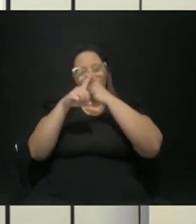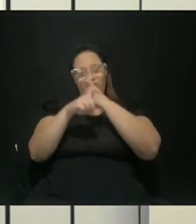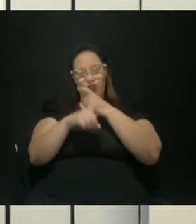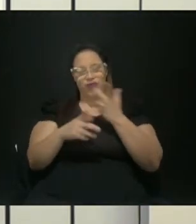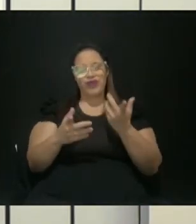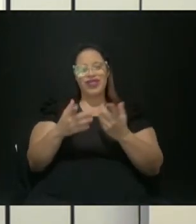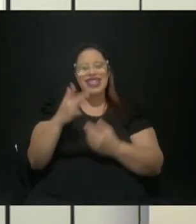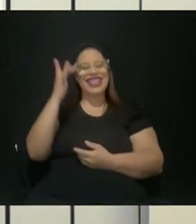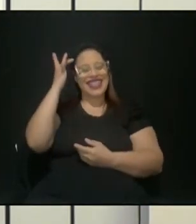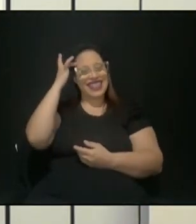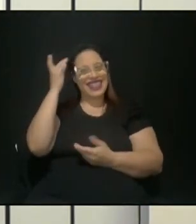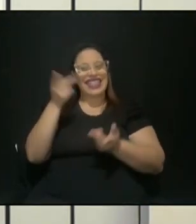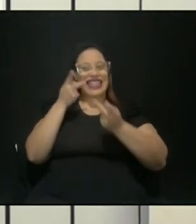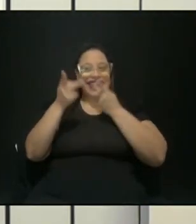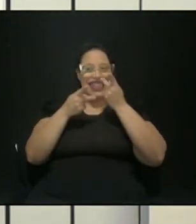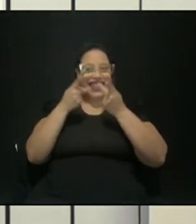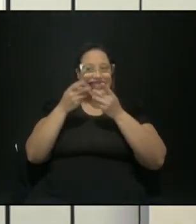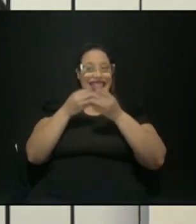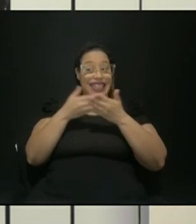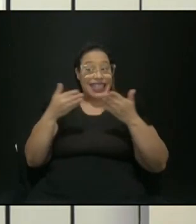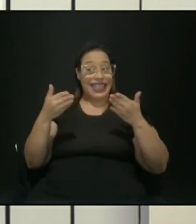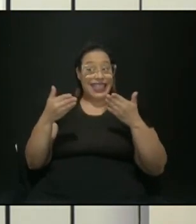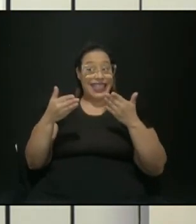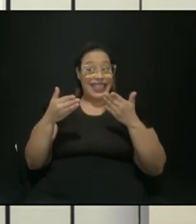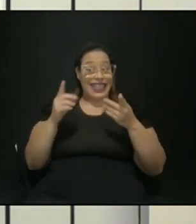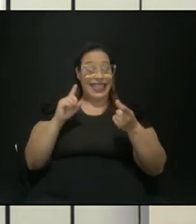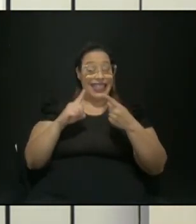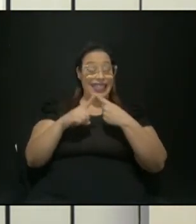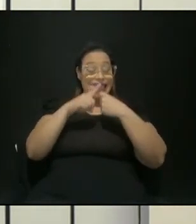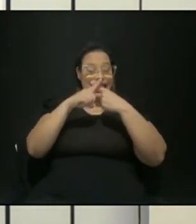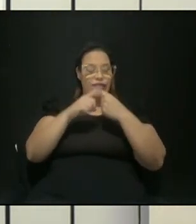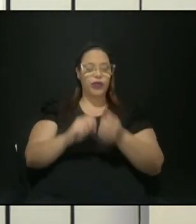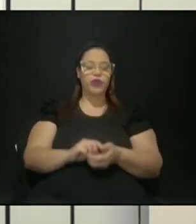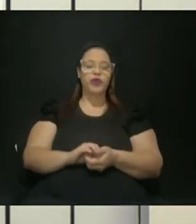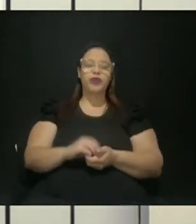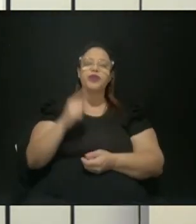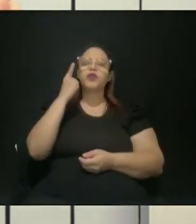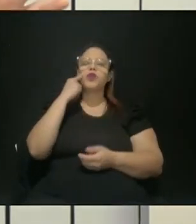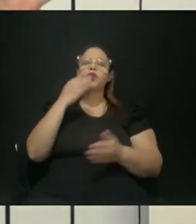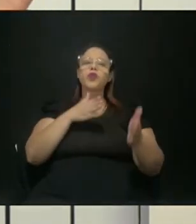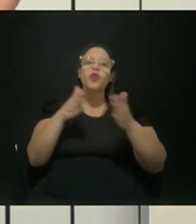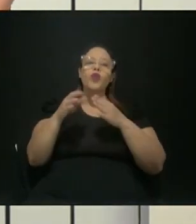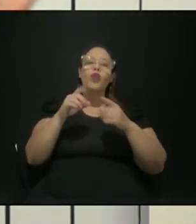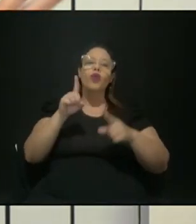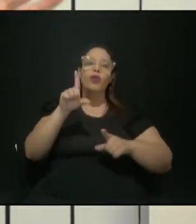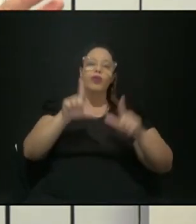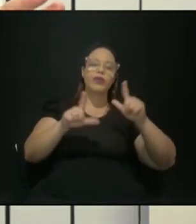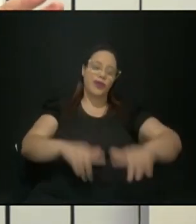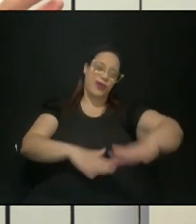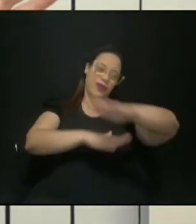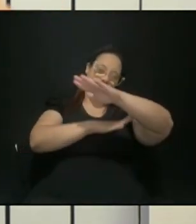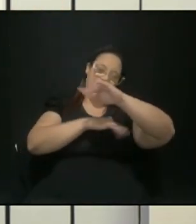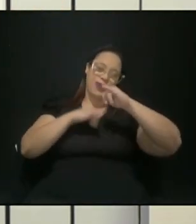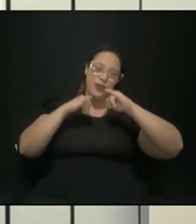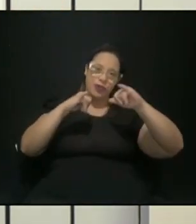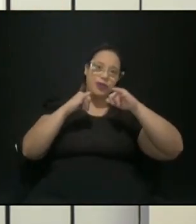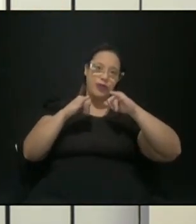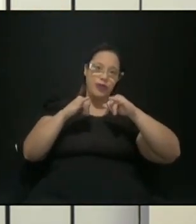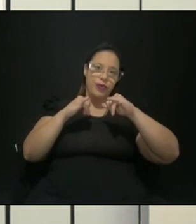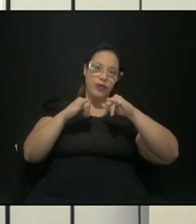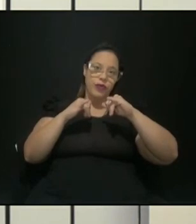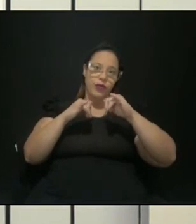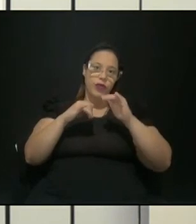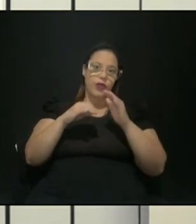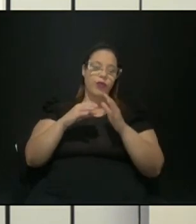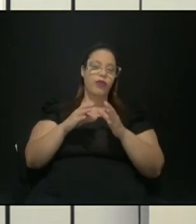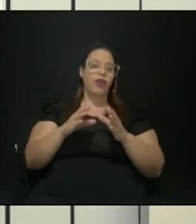gente conta a história desta partida. E olha só, a gente segue aqui com o Jornal Câmara Notícia porque o mercado de carbono no